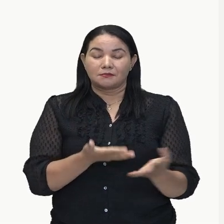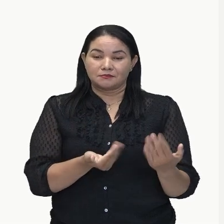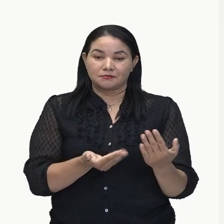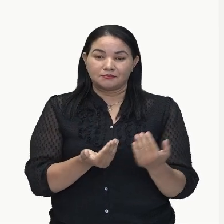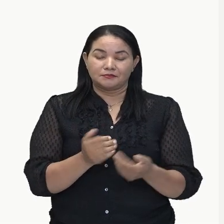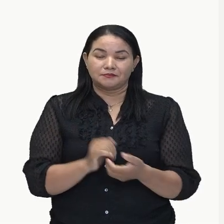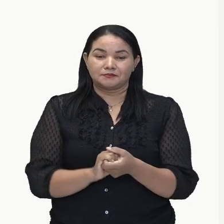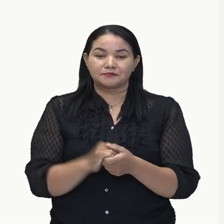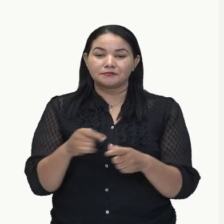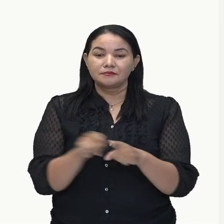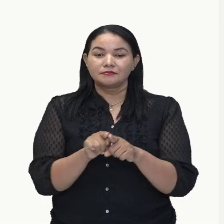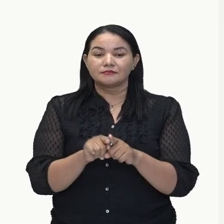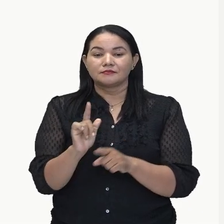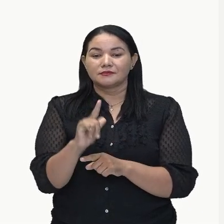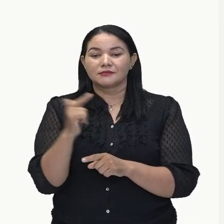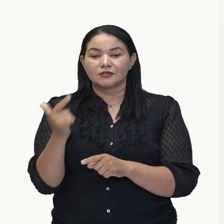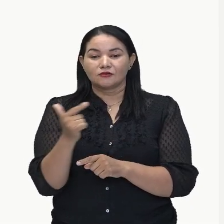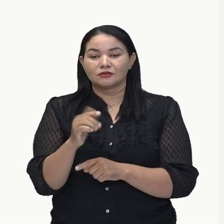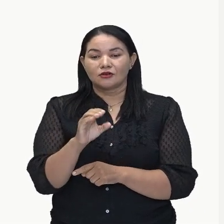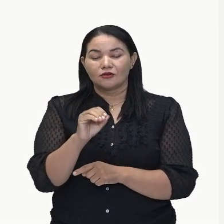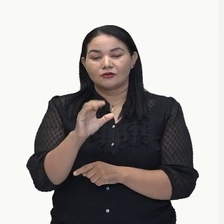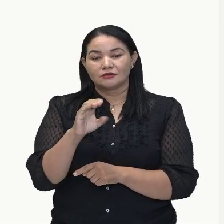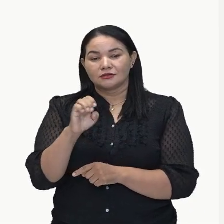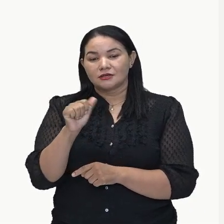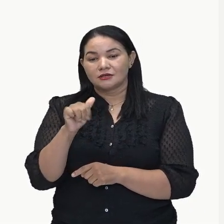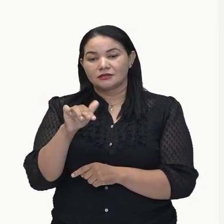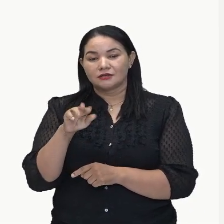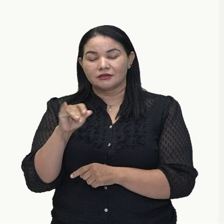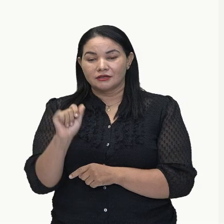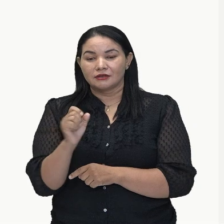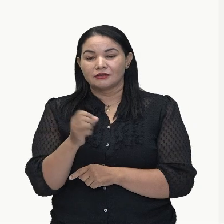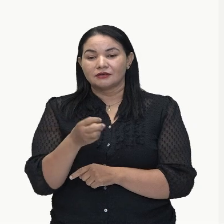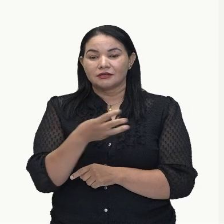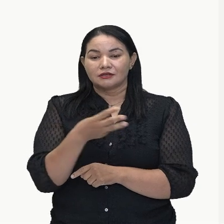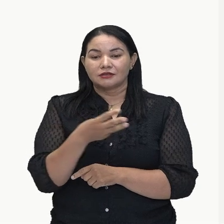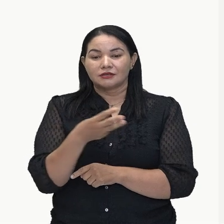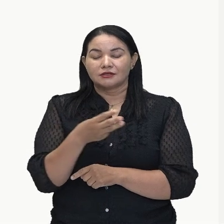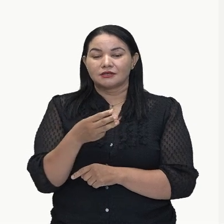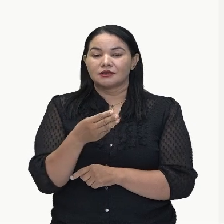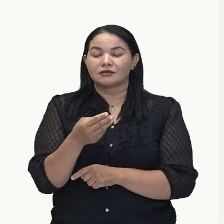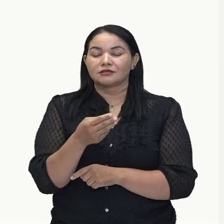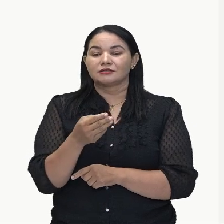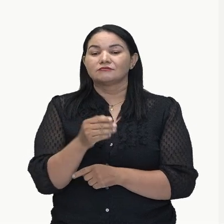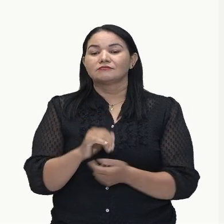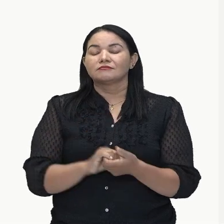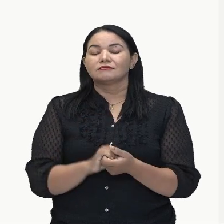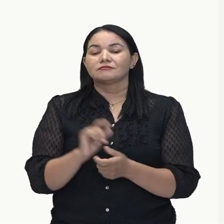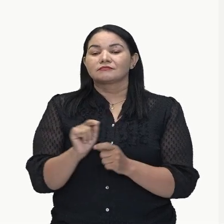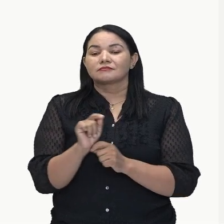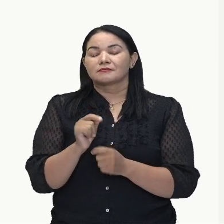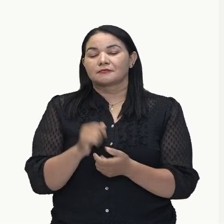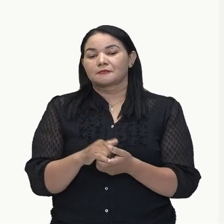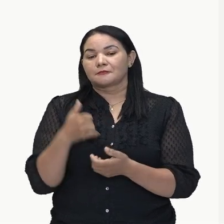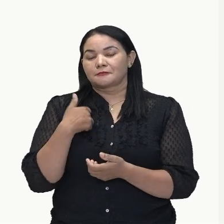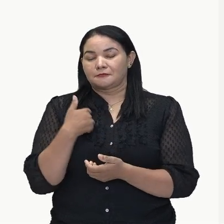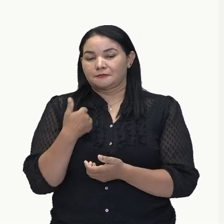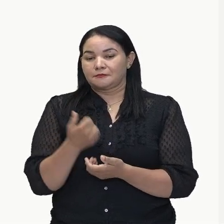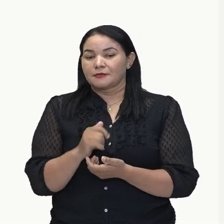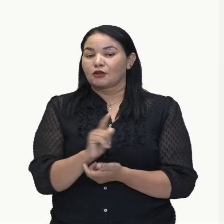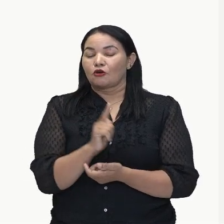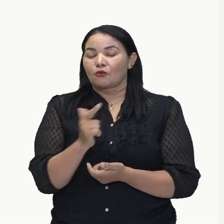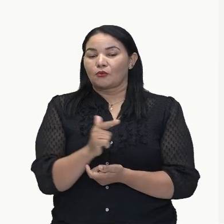a Oceania, né, vai estar em torno aí de 33 anos de idade. Agora vai ter esse índice,